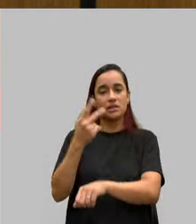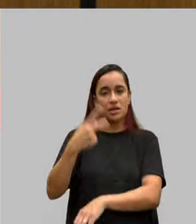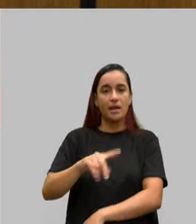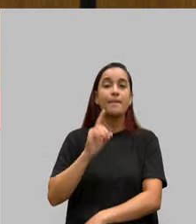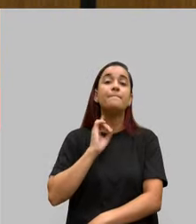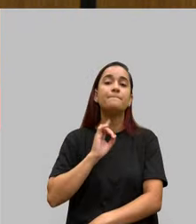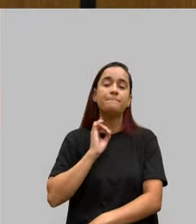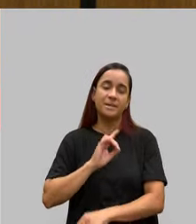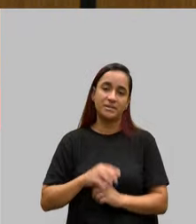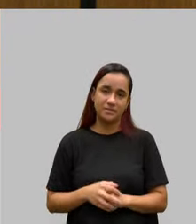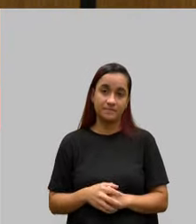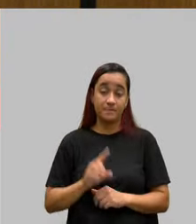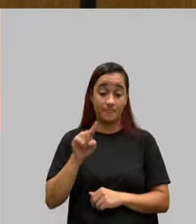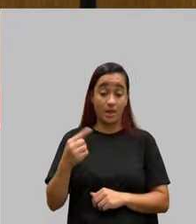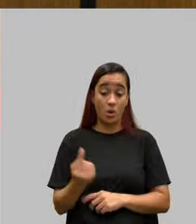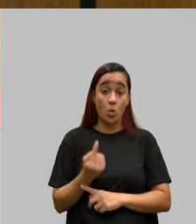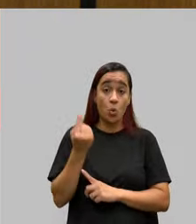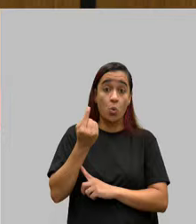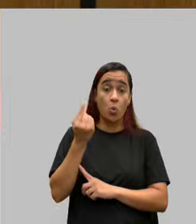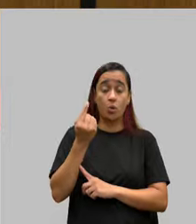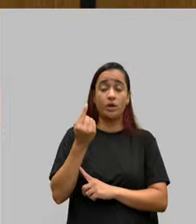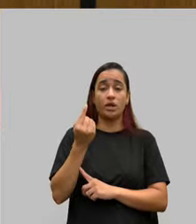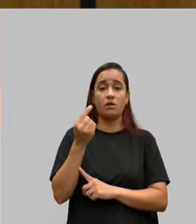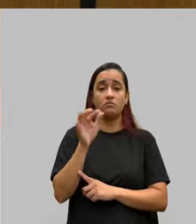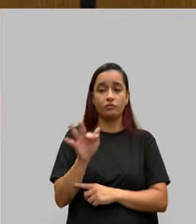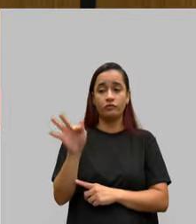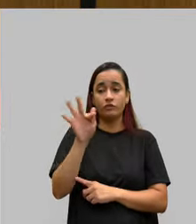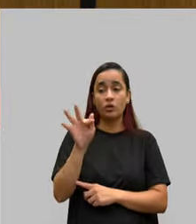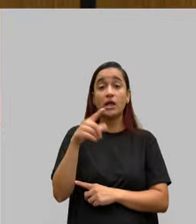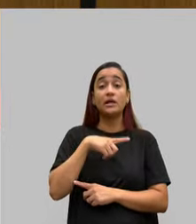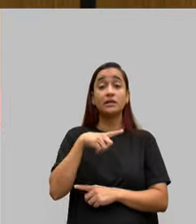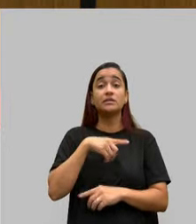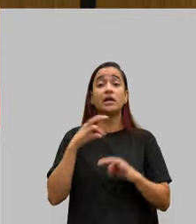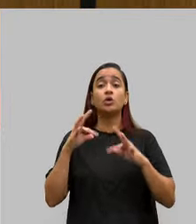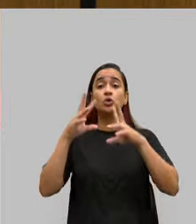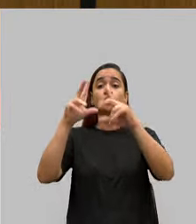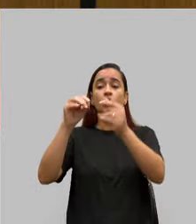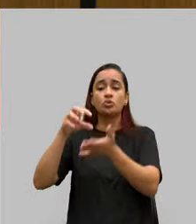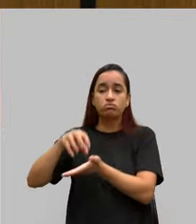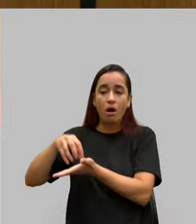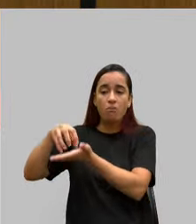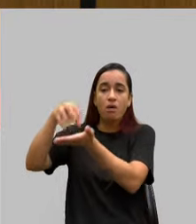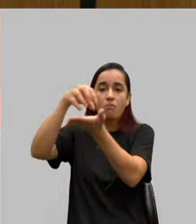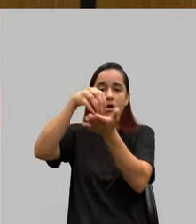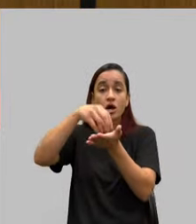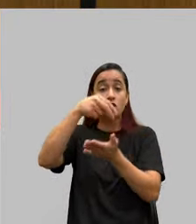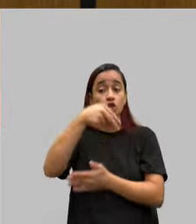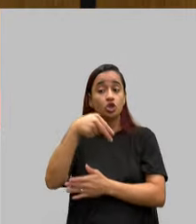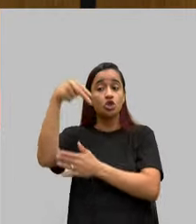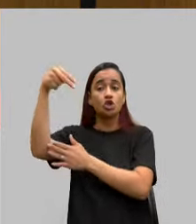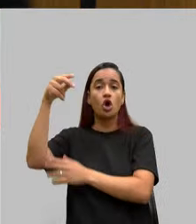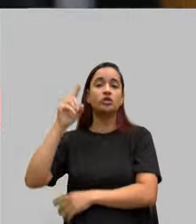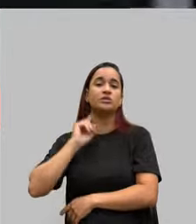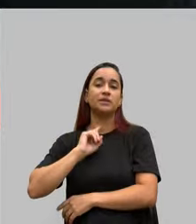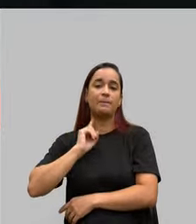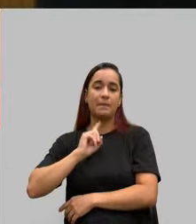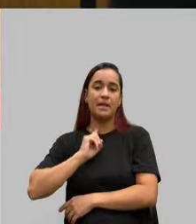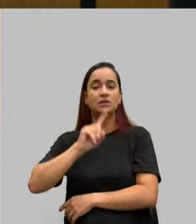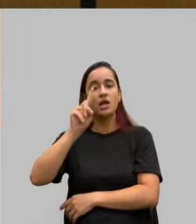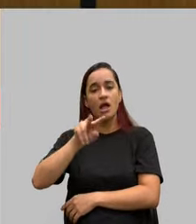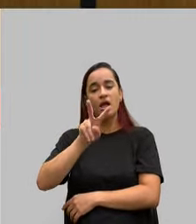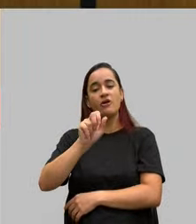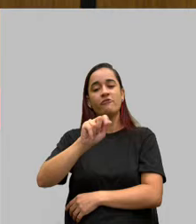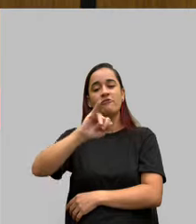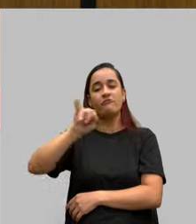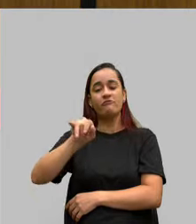é a única instituição com sua sede todos os seus campe na porção norte do estado de Minas Gerais Vale de jequinhonha norte de Minas e